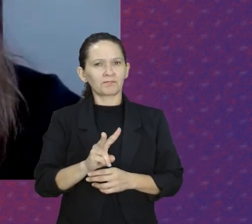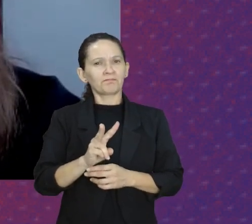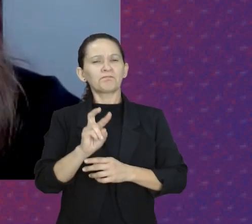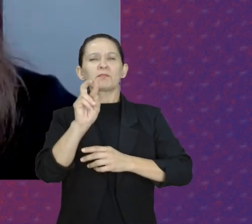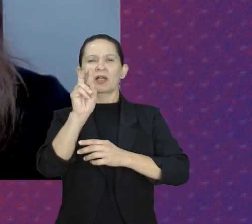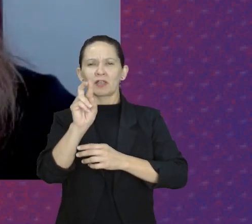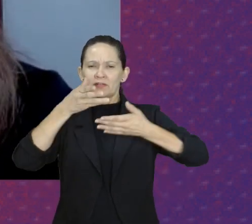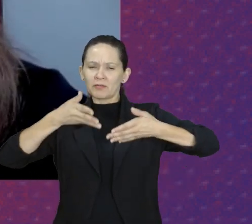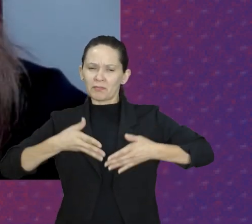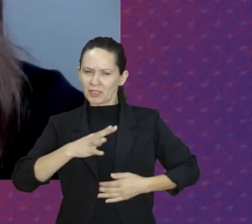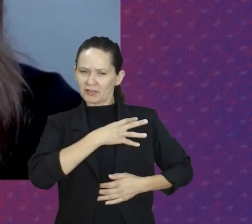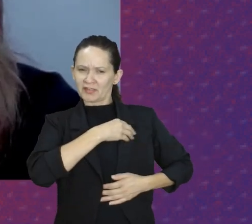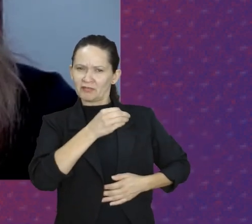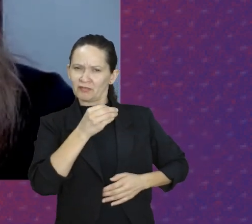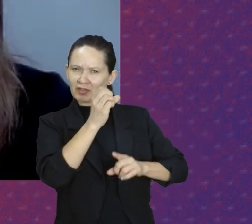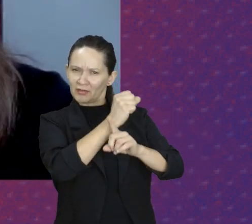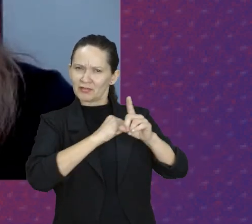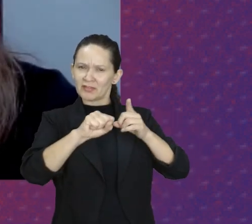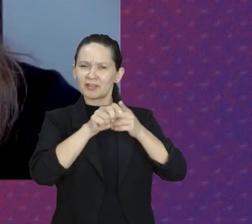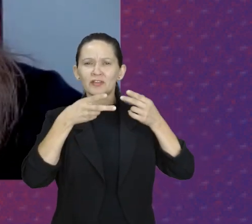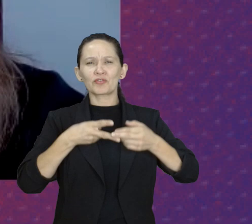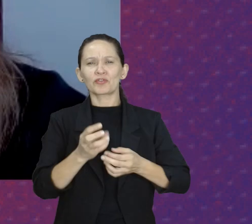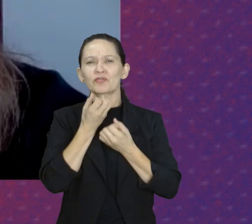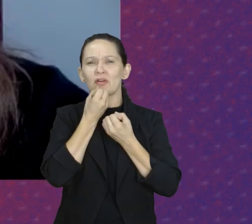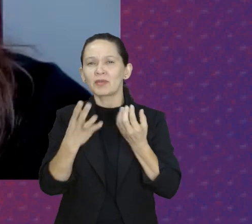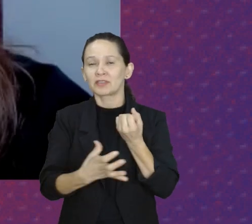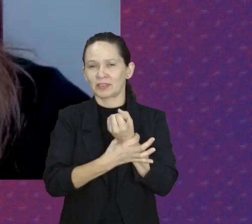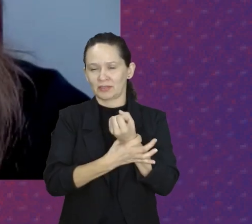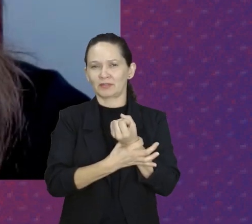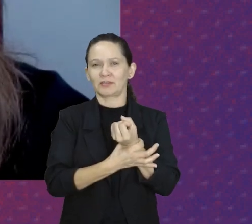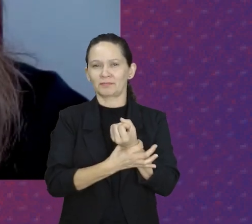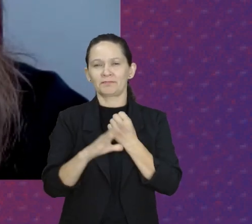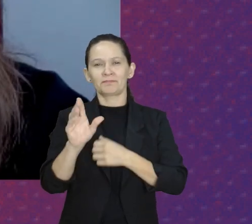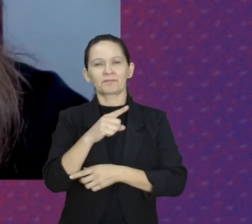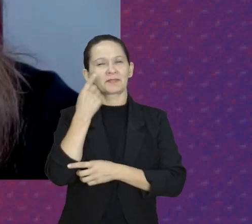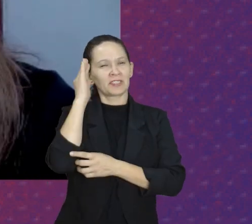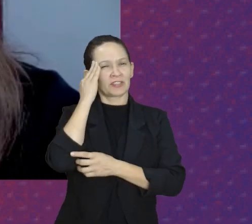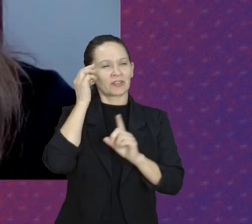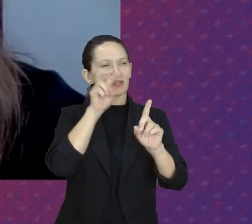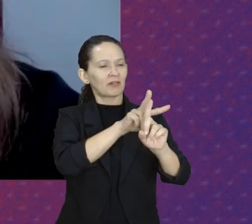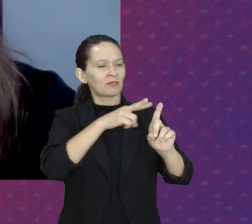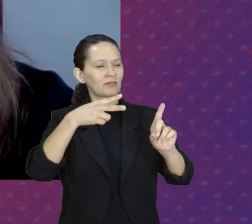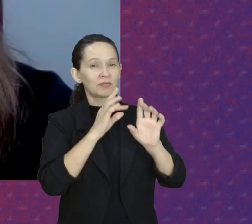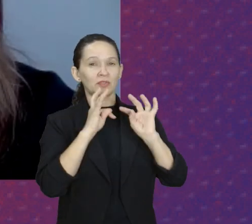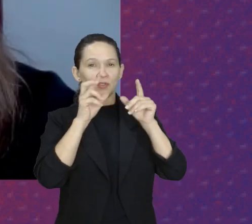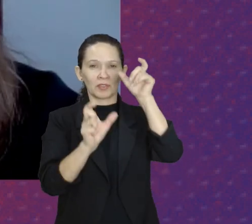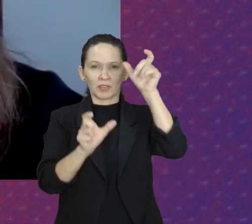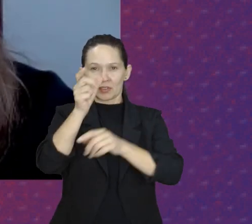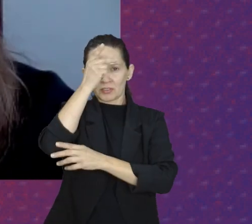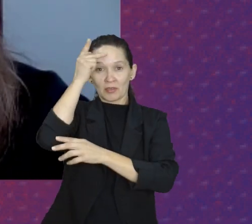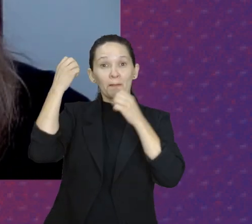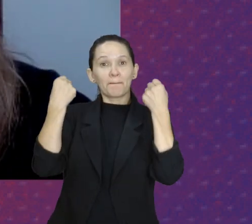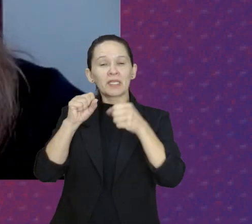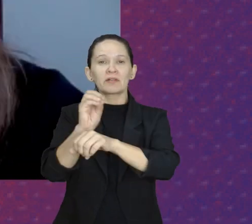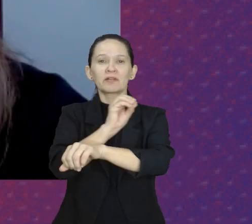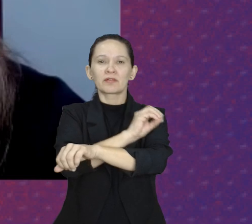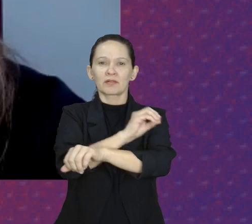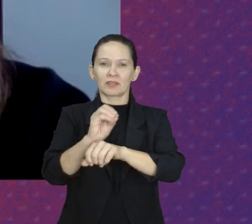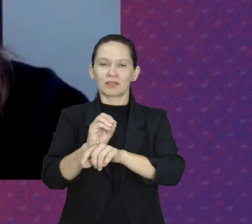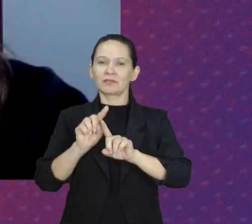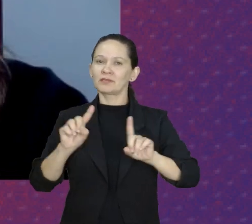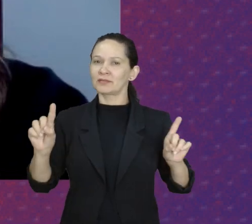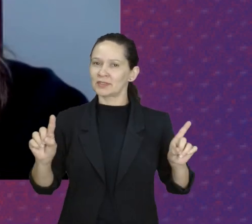vida, para a reprodução social. E a gente entende essa perspectiva de que todas as pessoas precisam de cuidado,